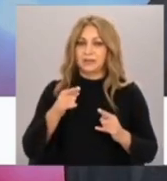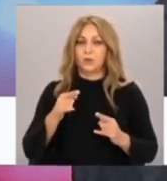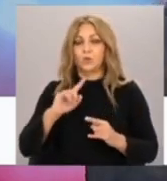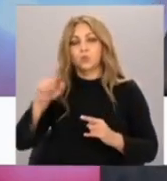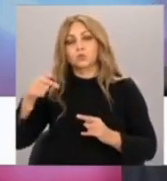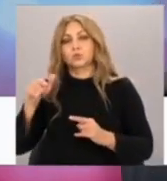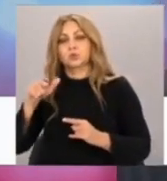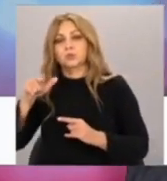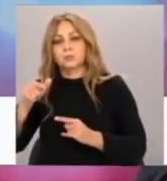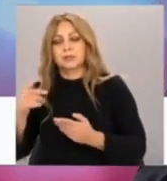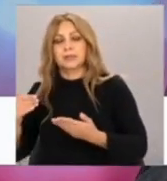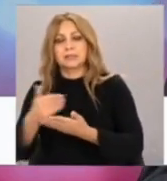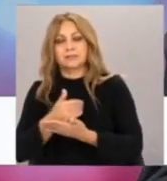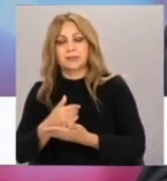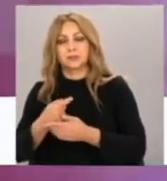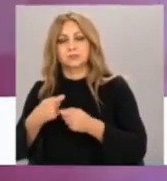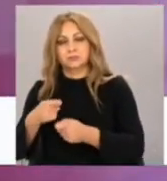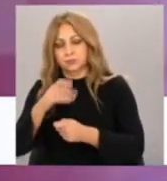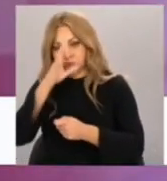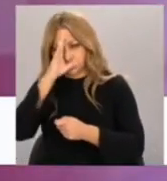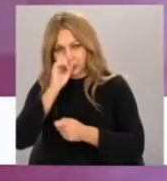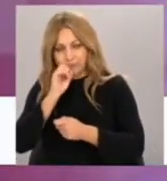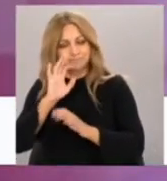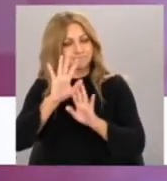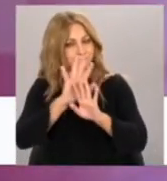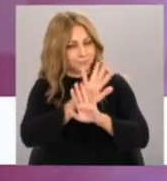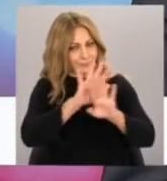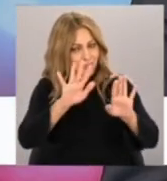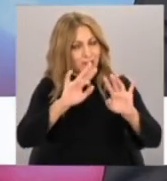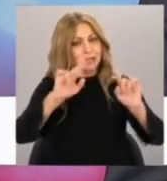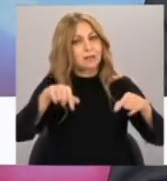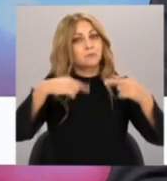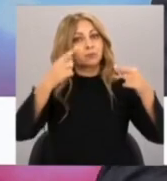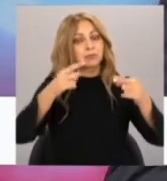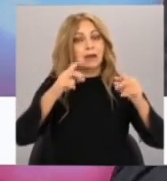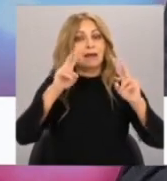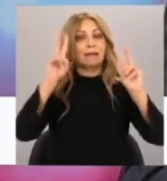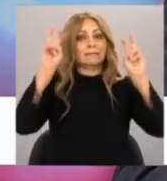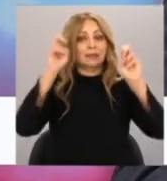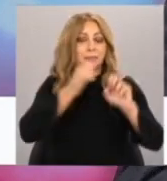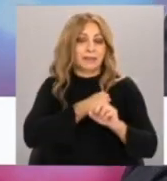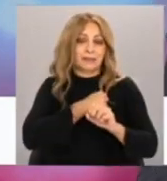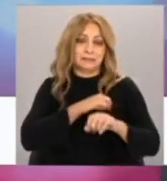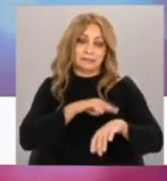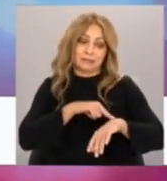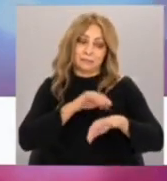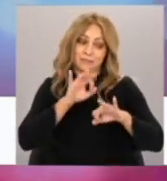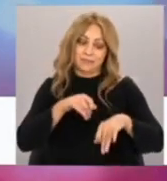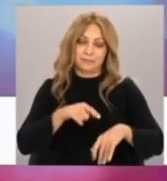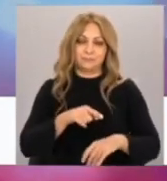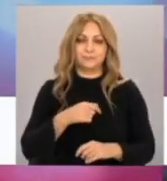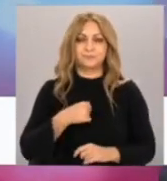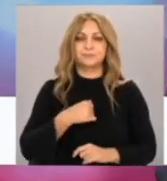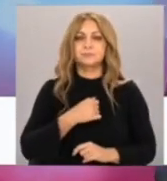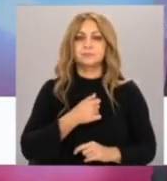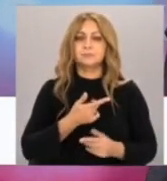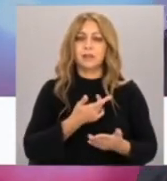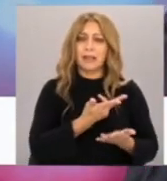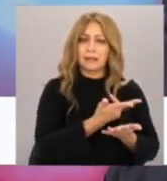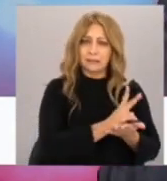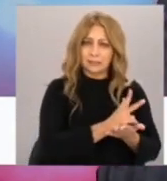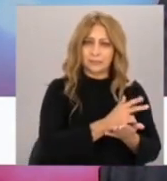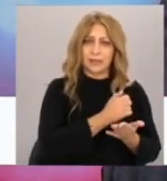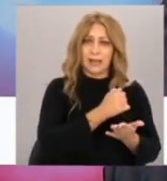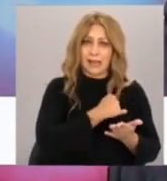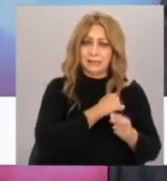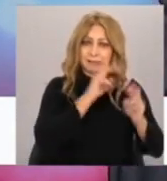esta geralmente não estou a tentar acelerar não temos aqui habitação e tenho propostas e